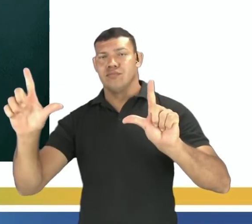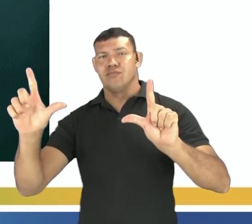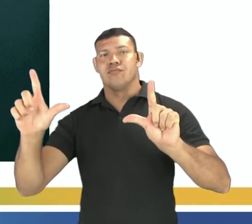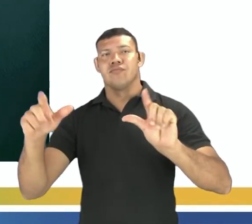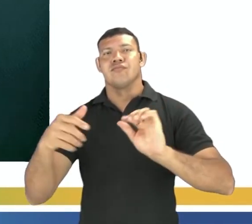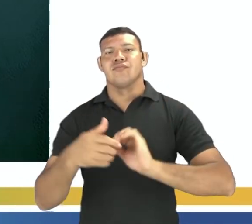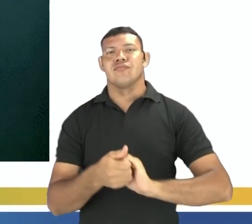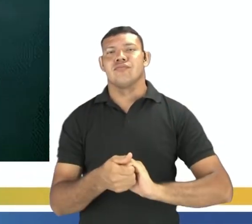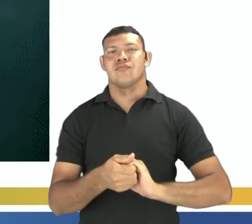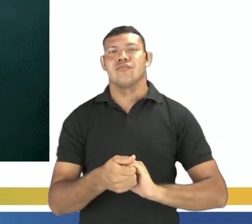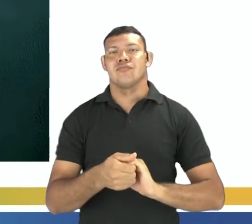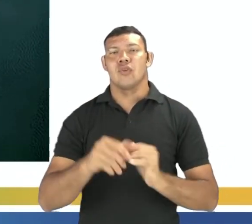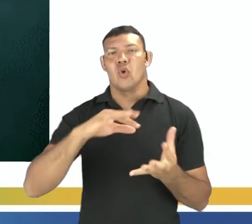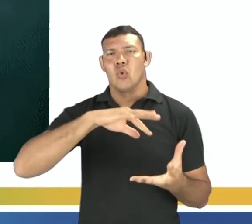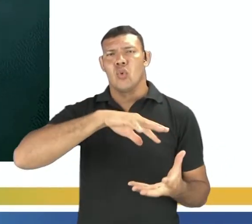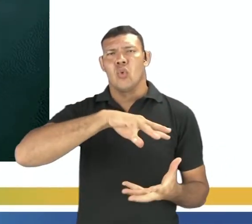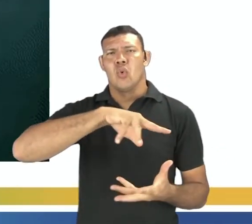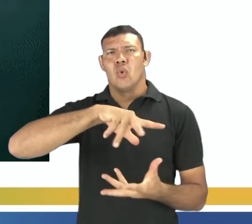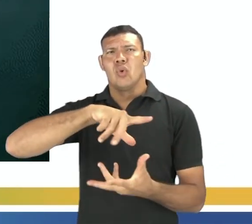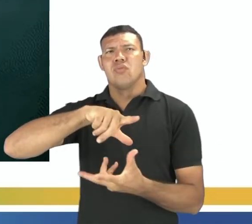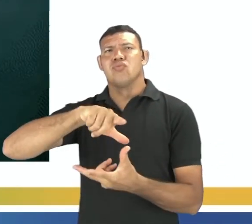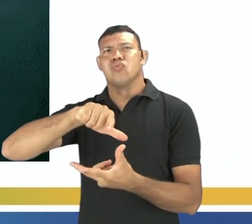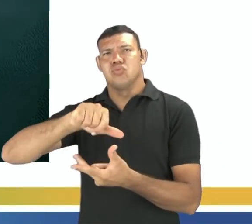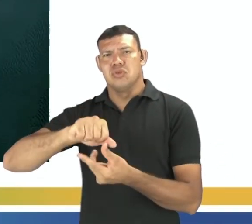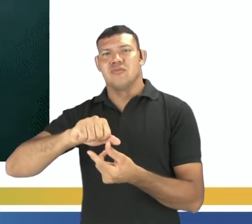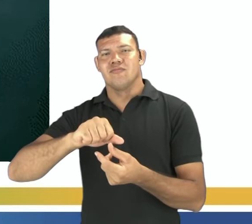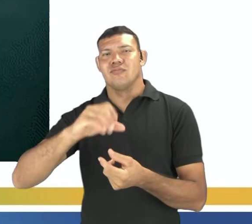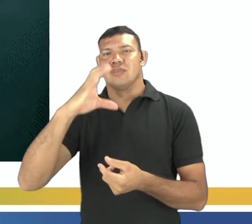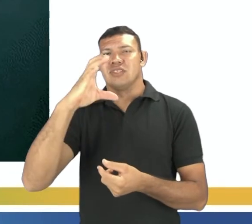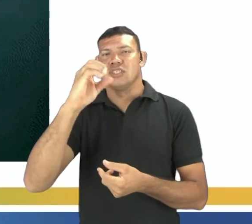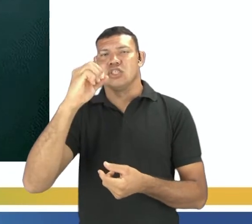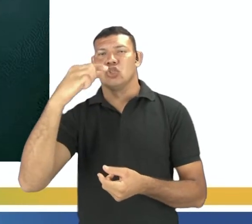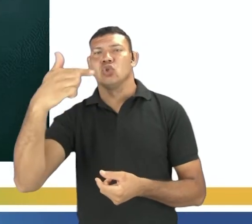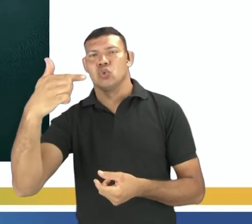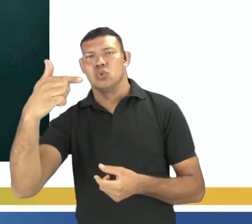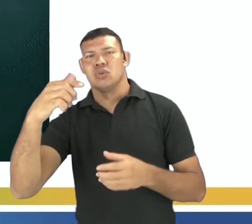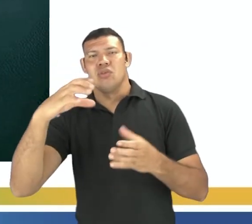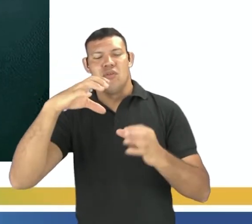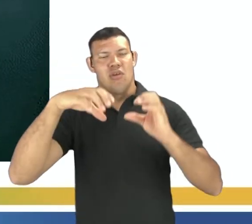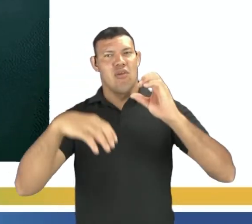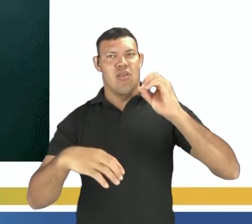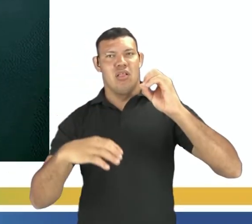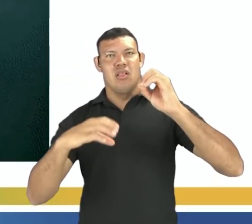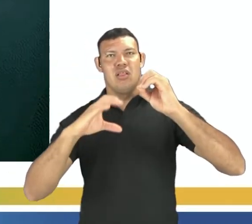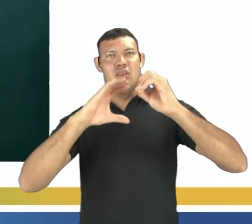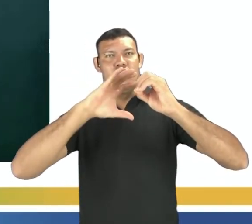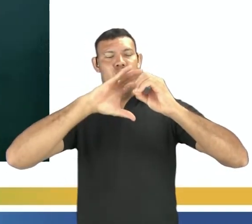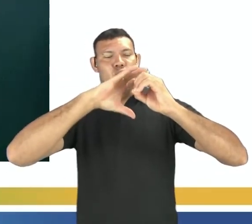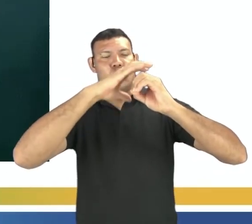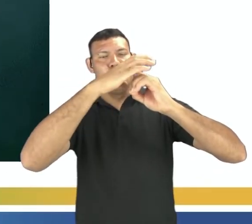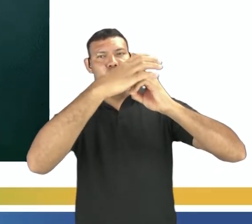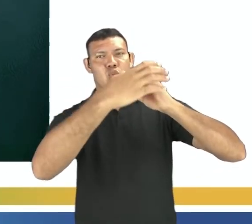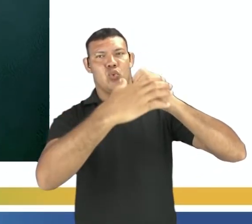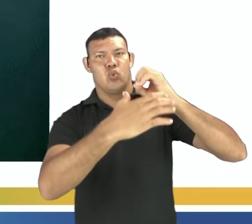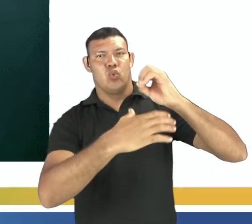aí o aumento do dióxido de carbono, novamente pela ação